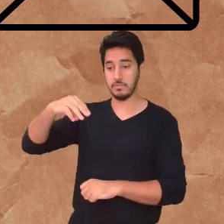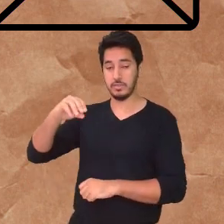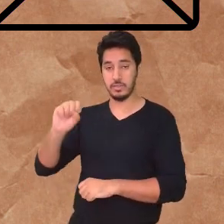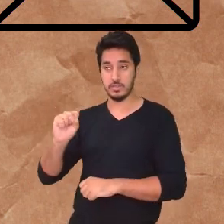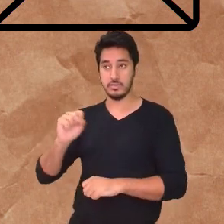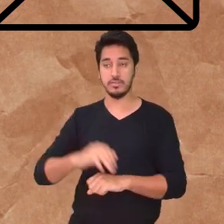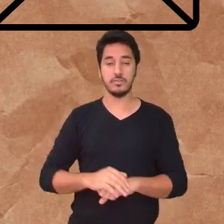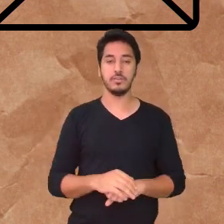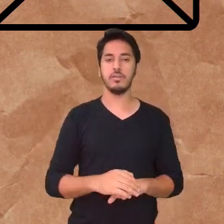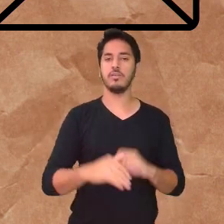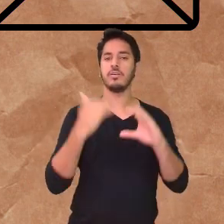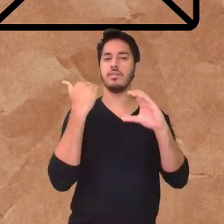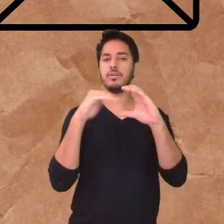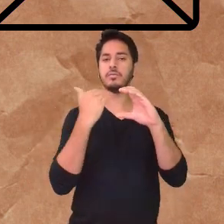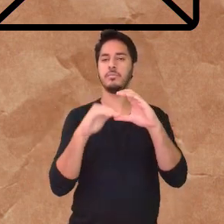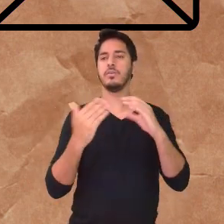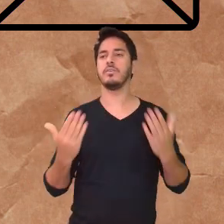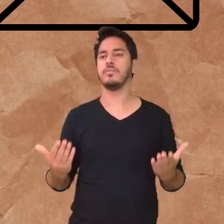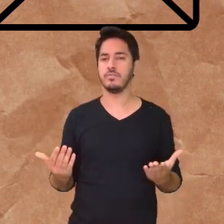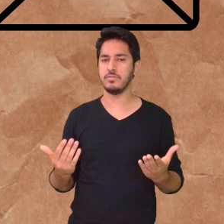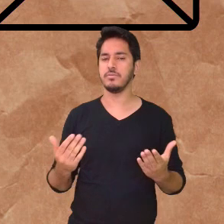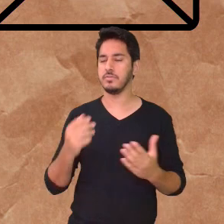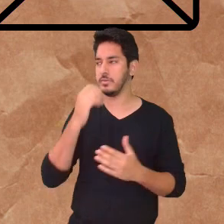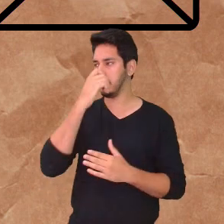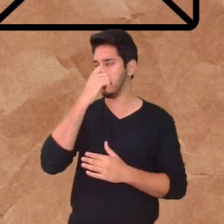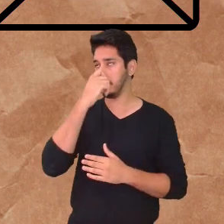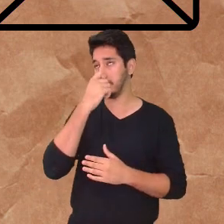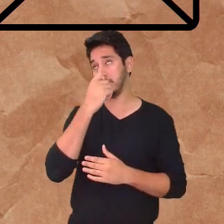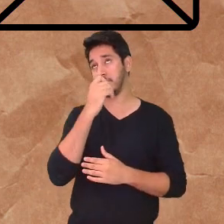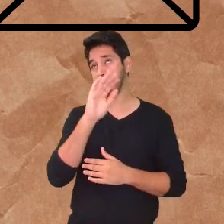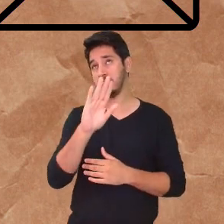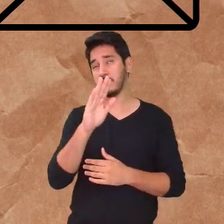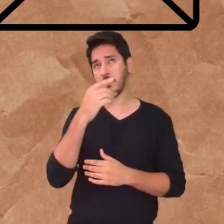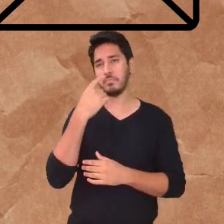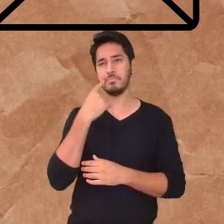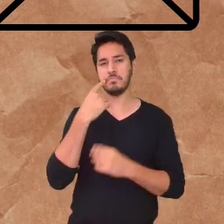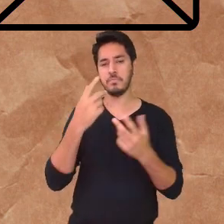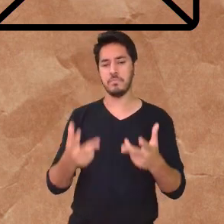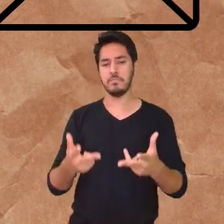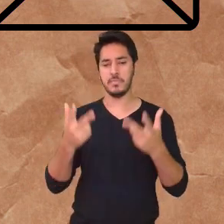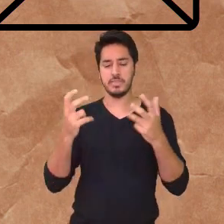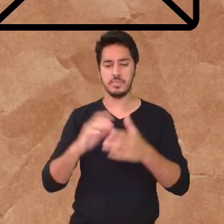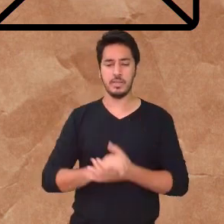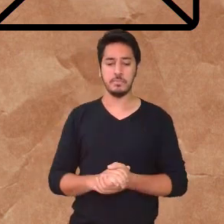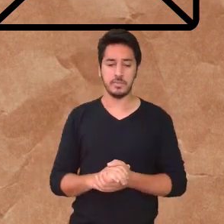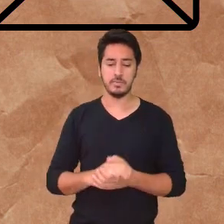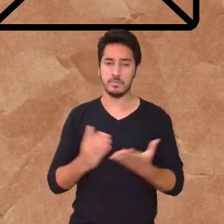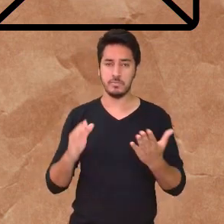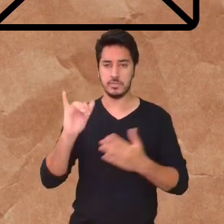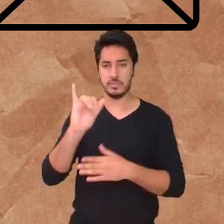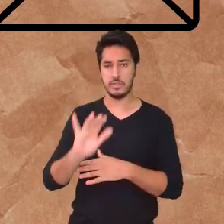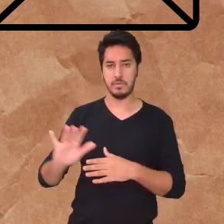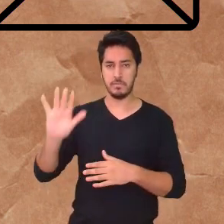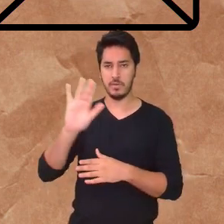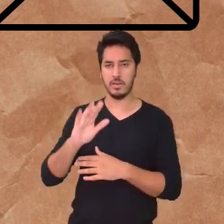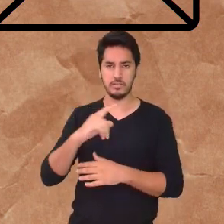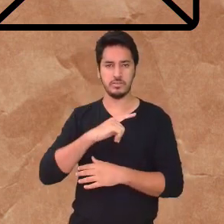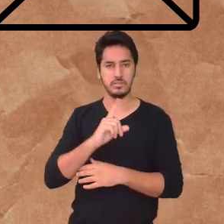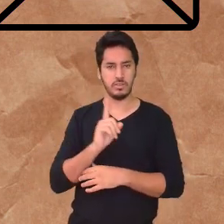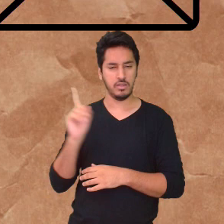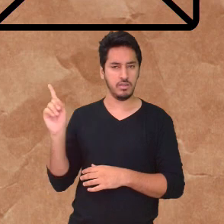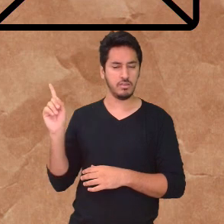SMS e um e-mail. Seria o quê também, né? Exatamente. Aí você percebe, né, assim, quando essa imagem vem aí, né, a